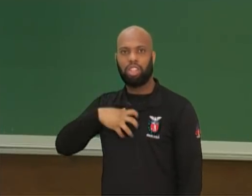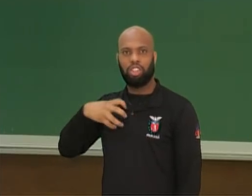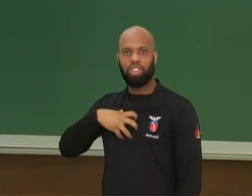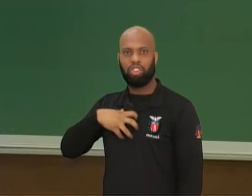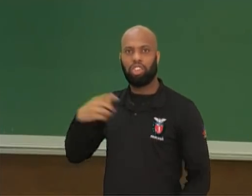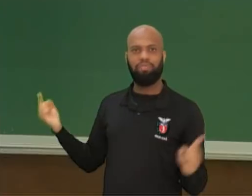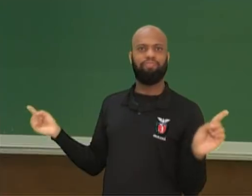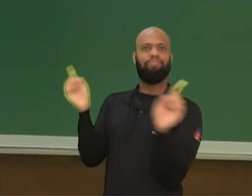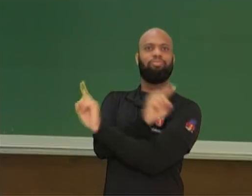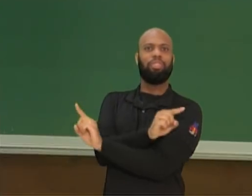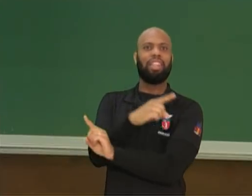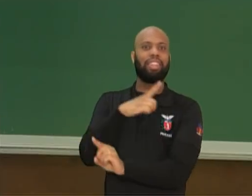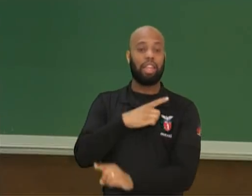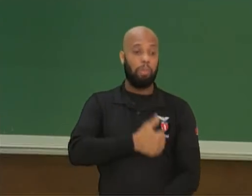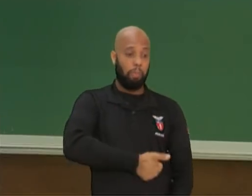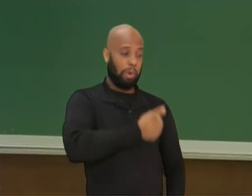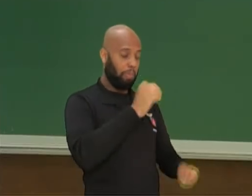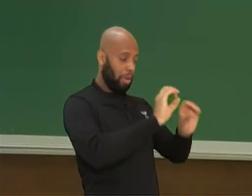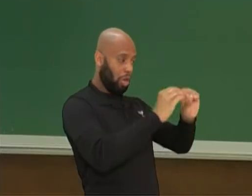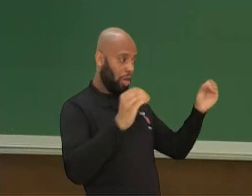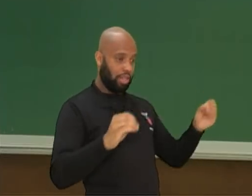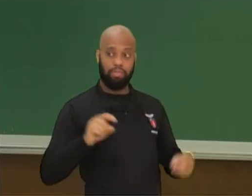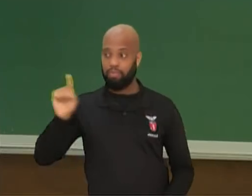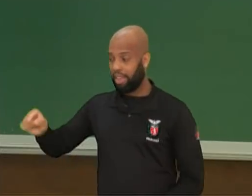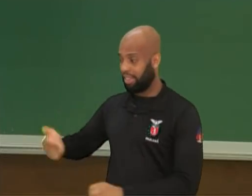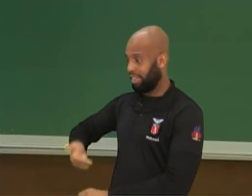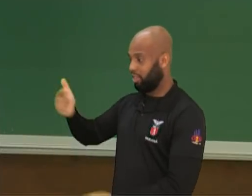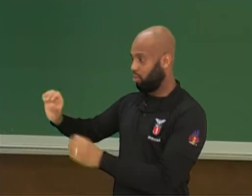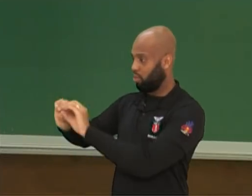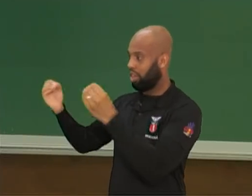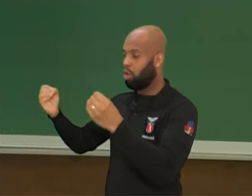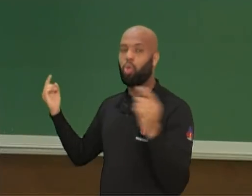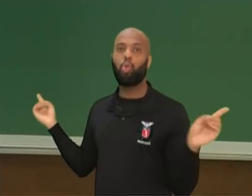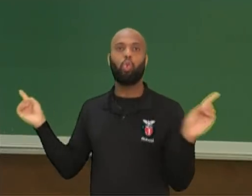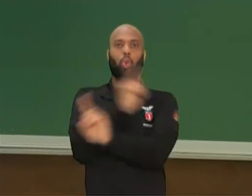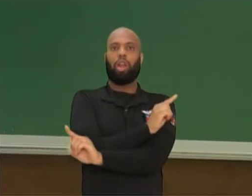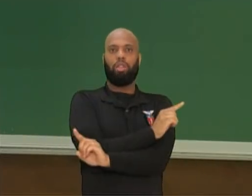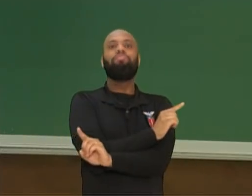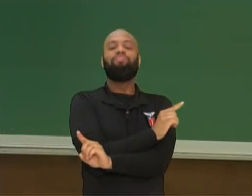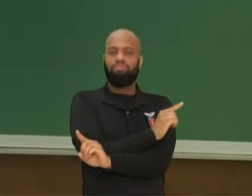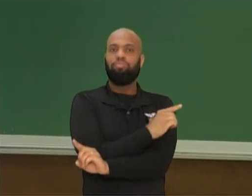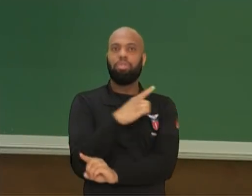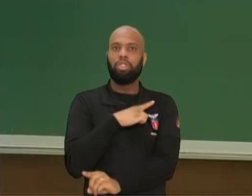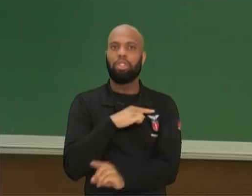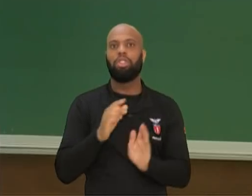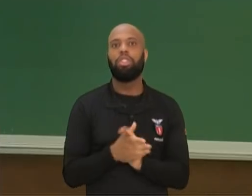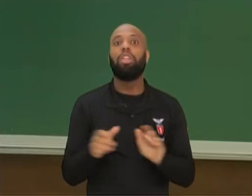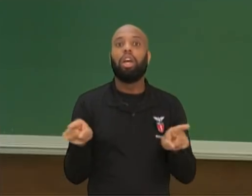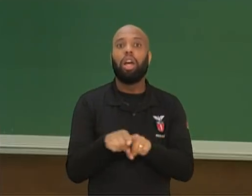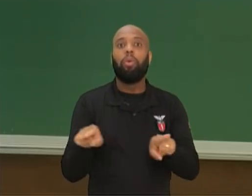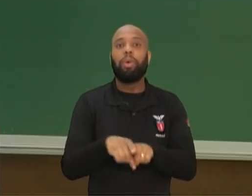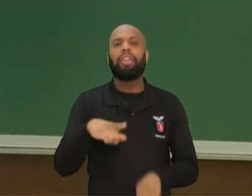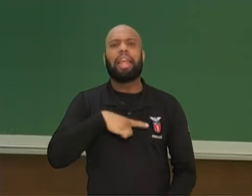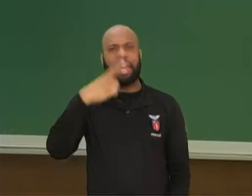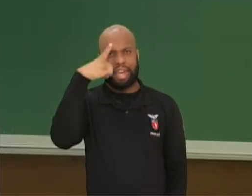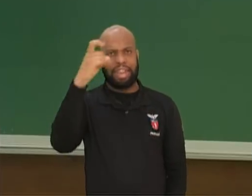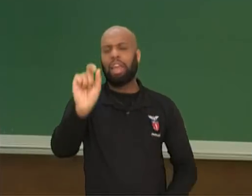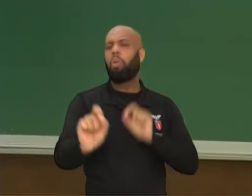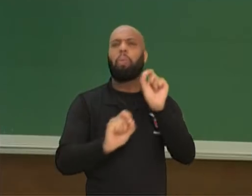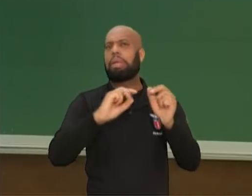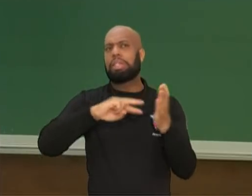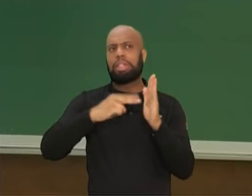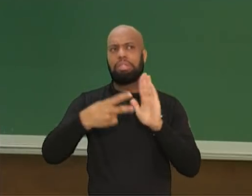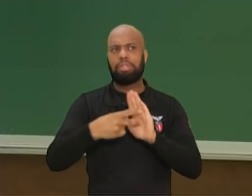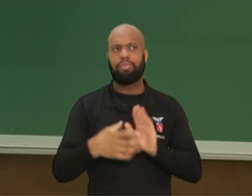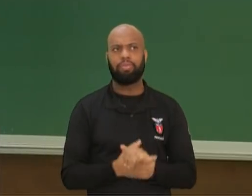vai contrariar a primeira oração. E nessa questão aqui, nós temos a ideia de qual mesmo? Vamos lá?